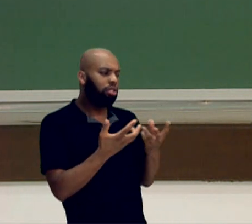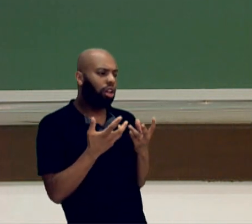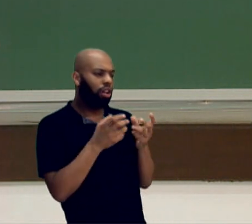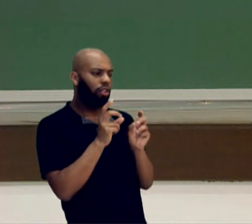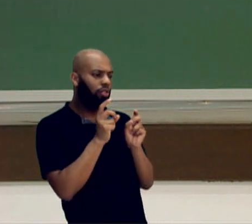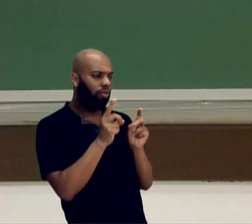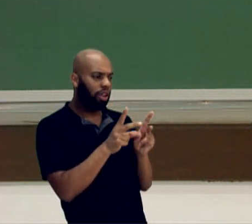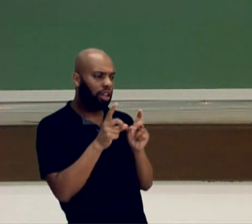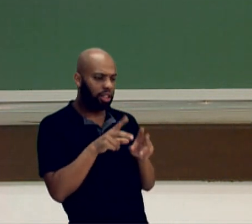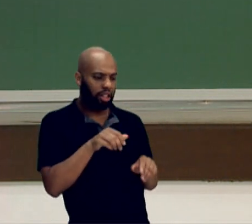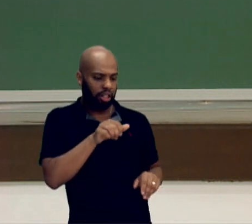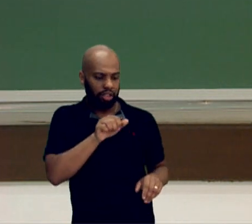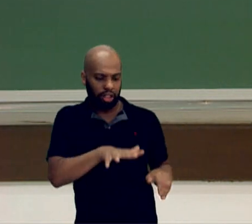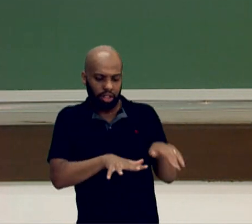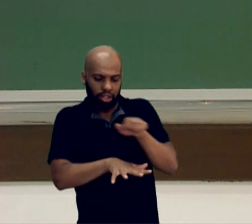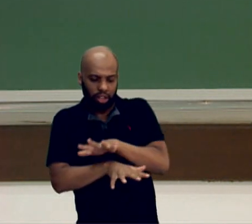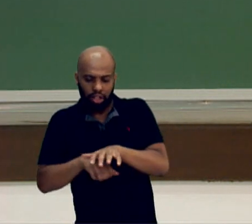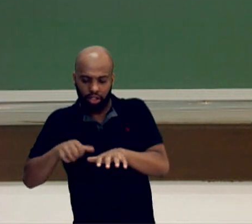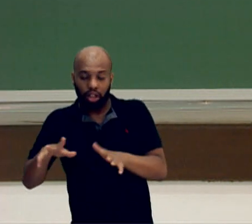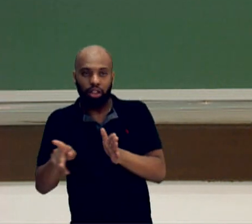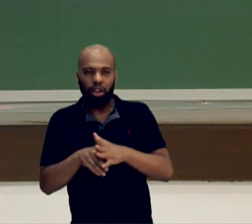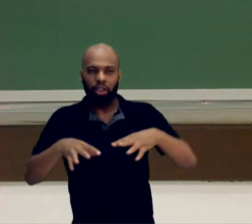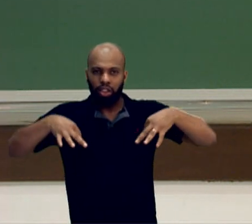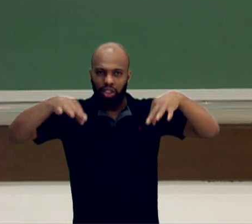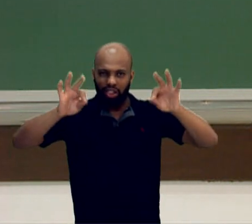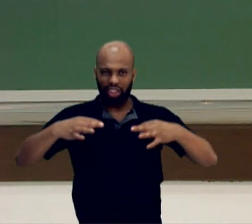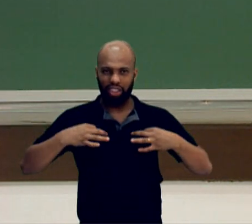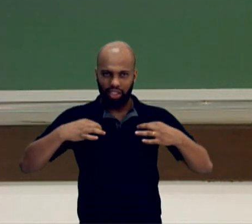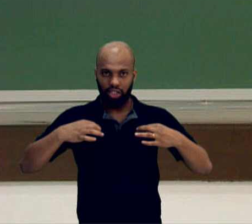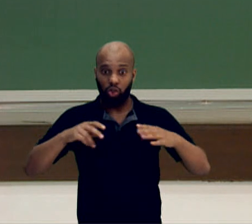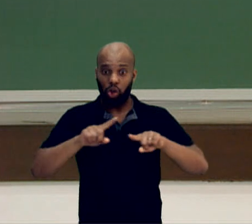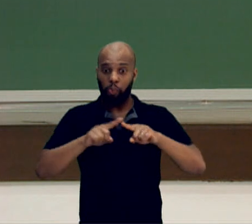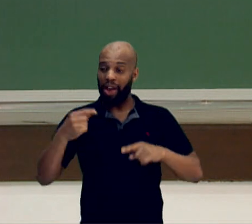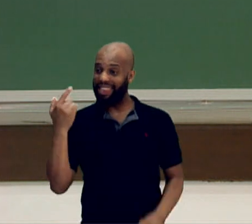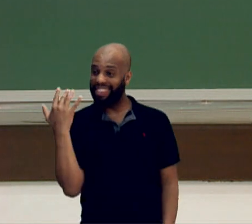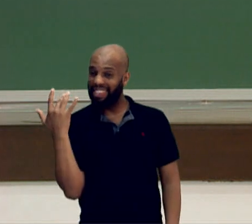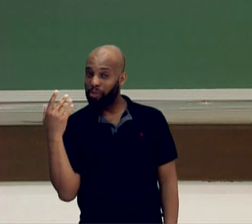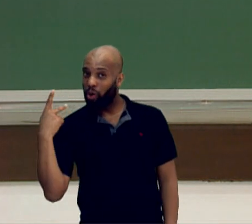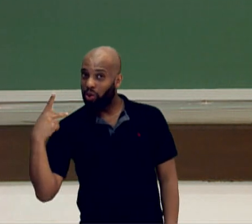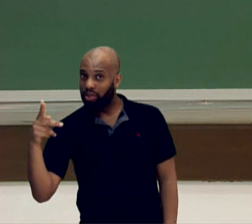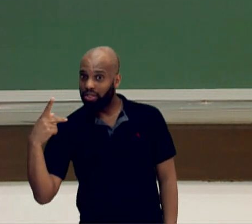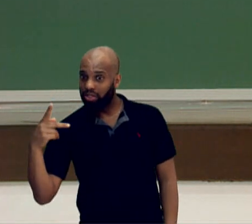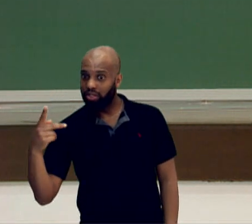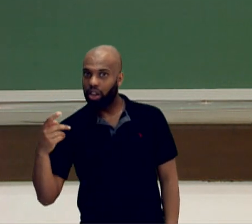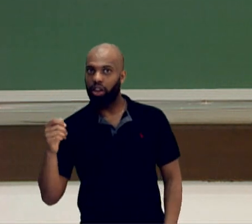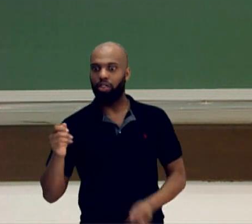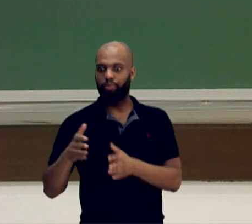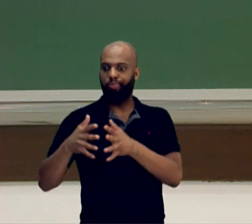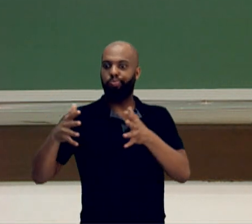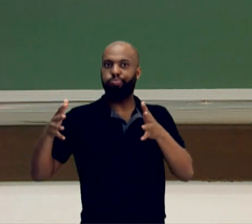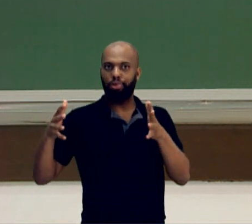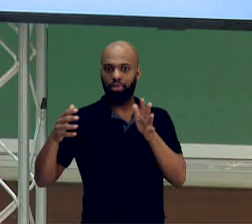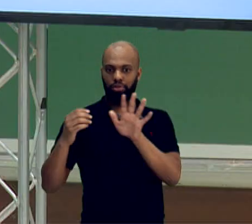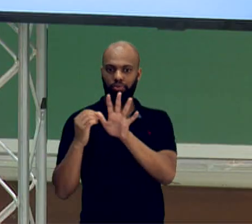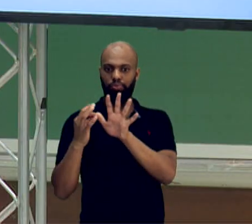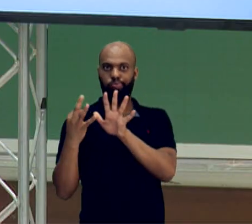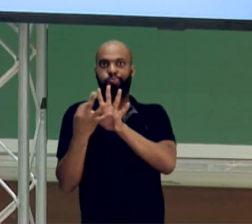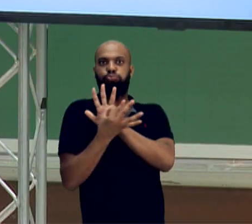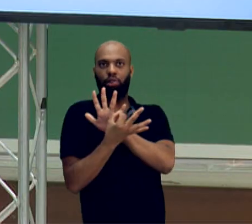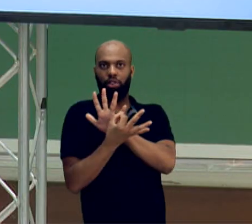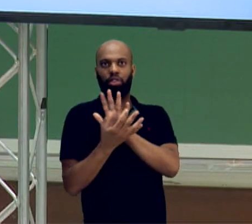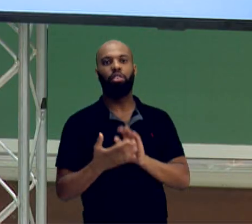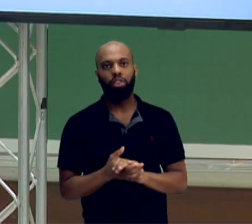essa carteira e a minha medida, a minha comparação de palmos deu o quê? Que o tampo tinha